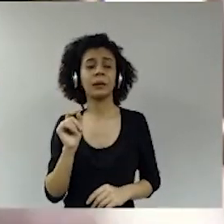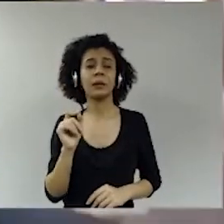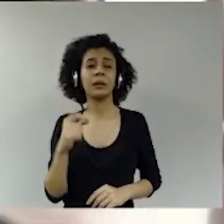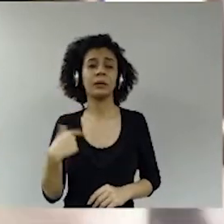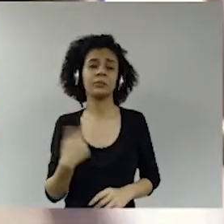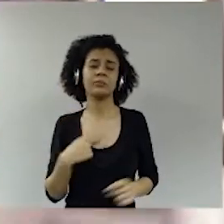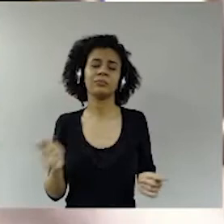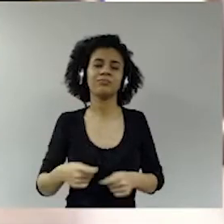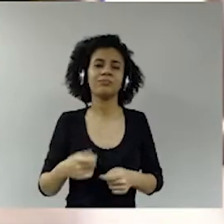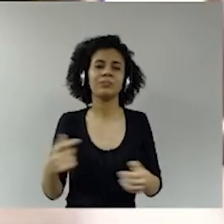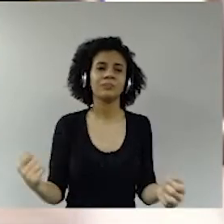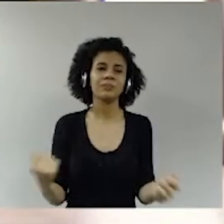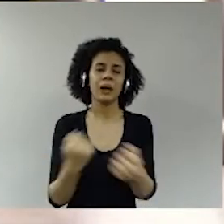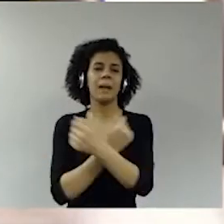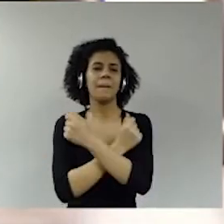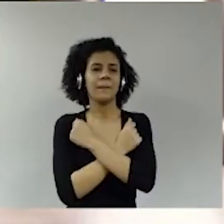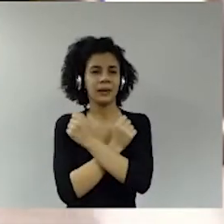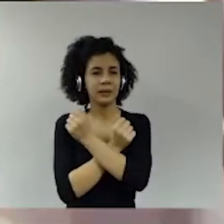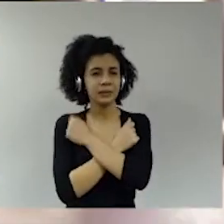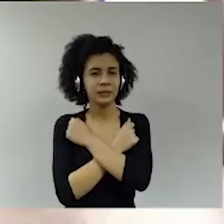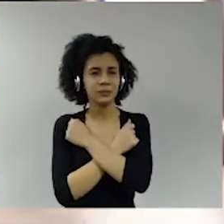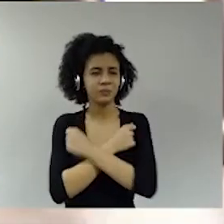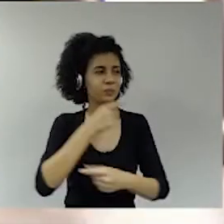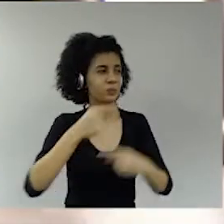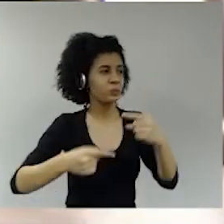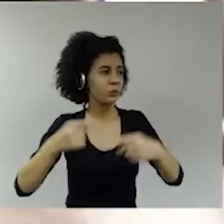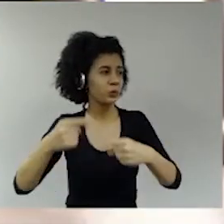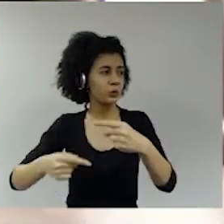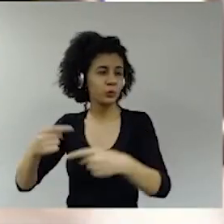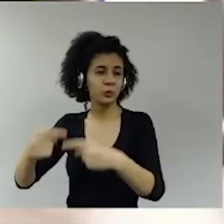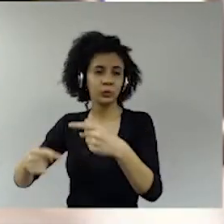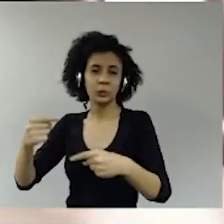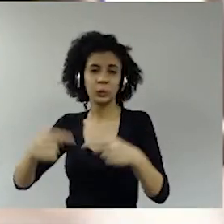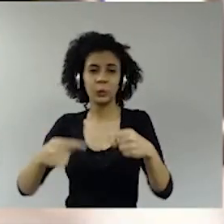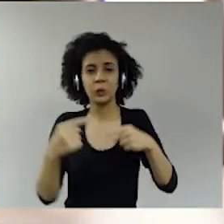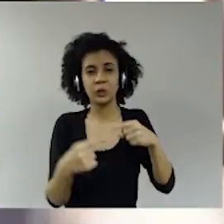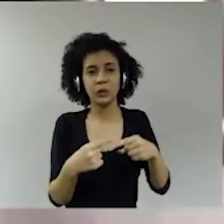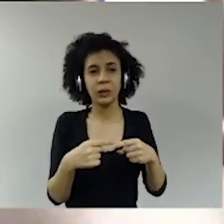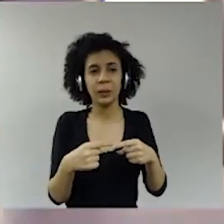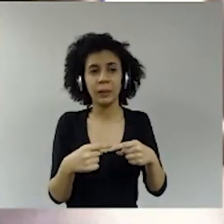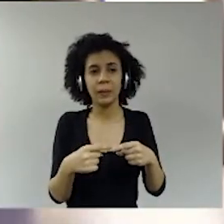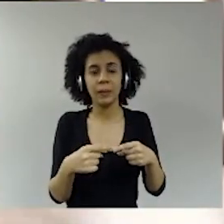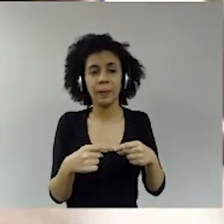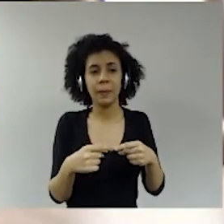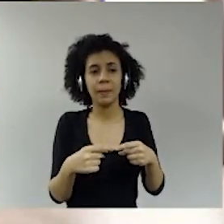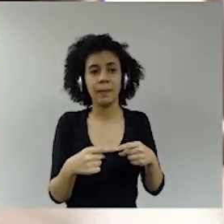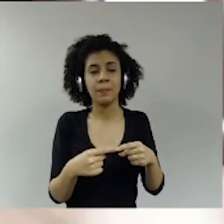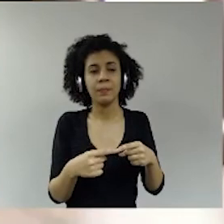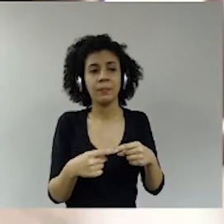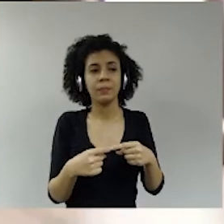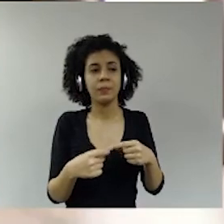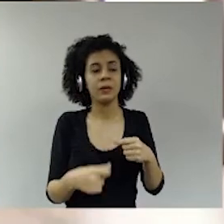nos abraçar pessoalmente, discutir pessoalmente, discutir de forma